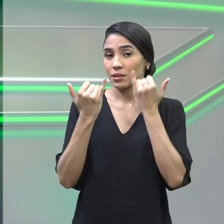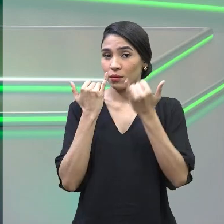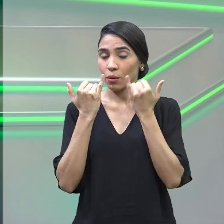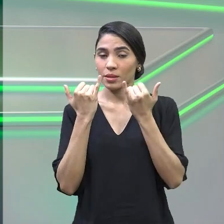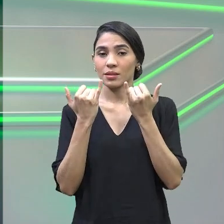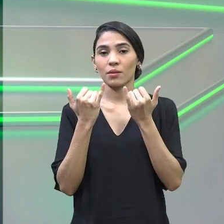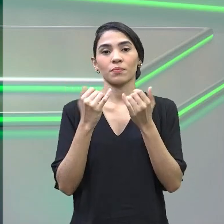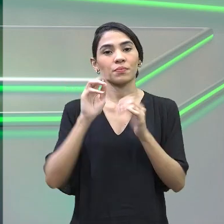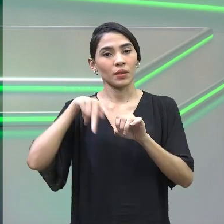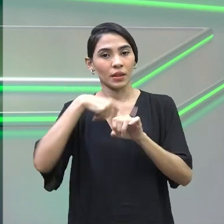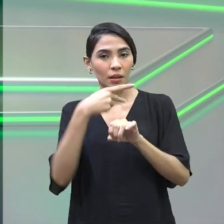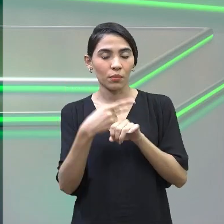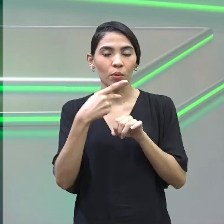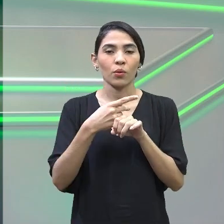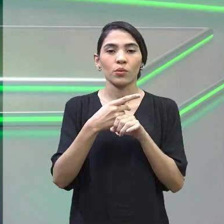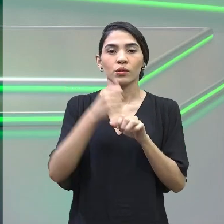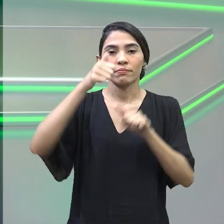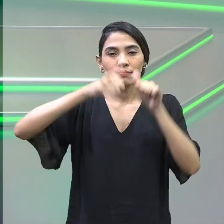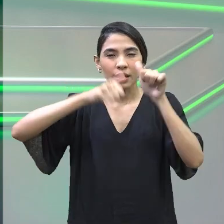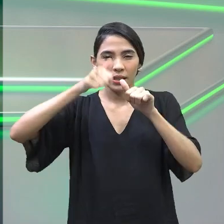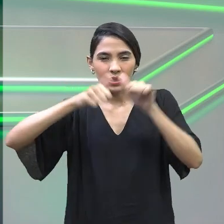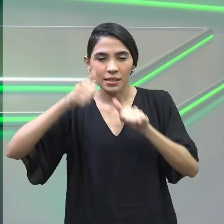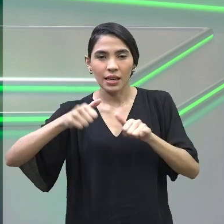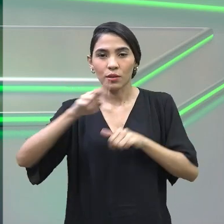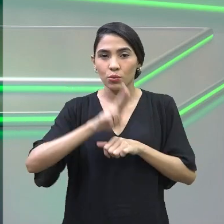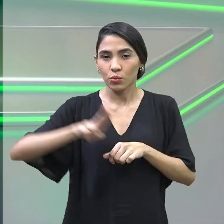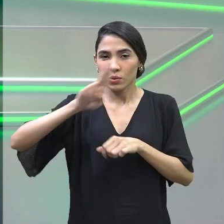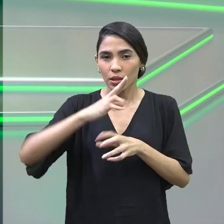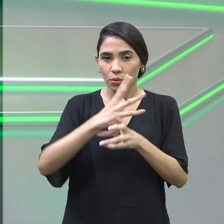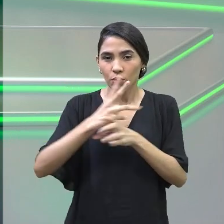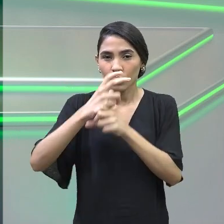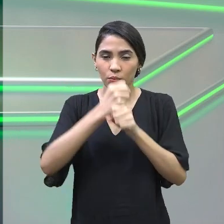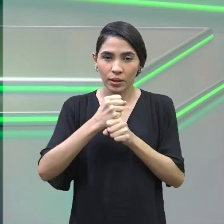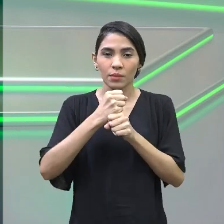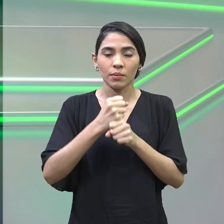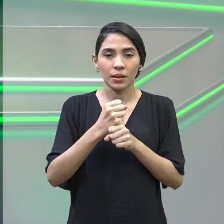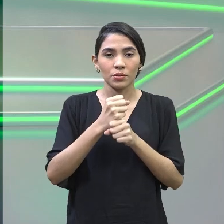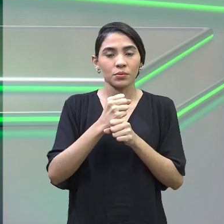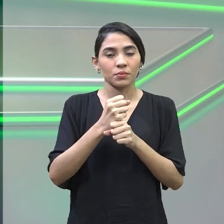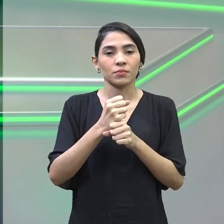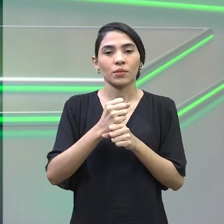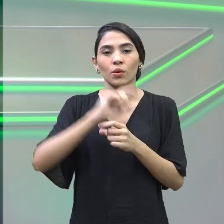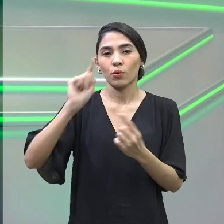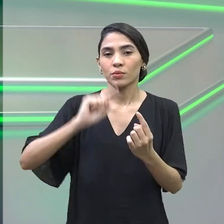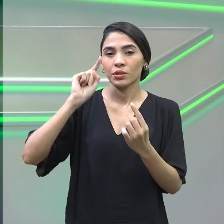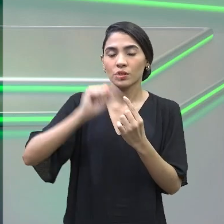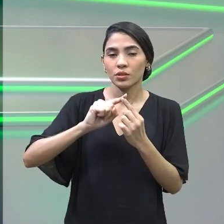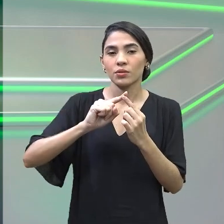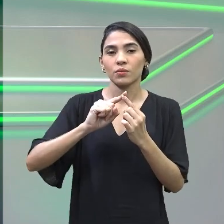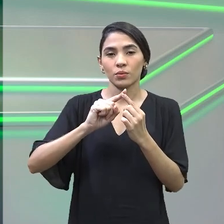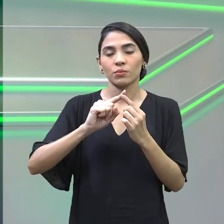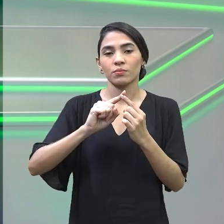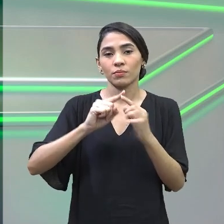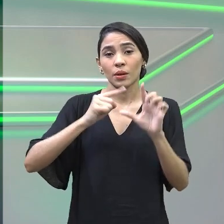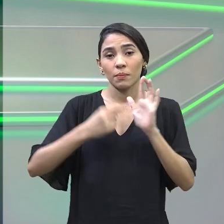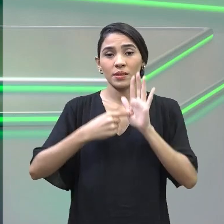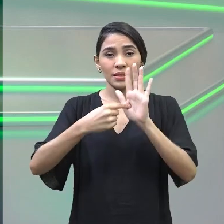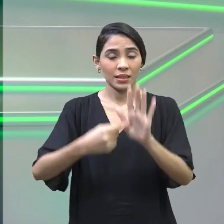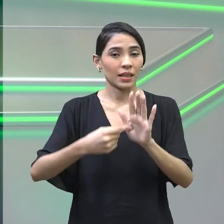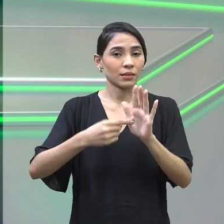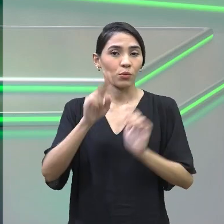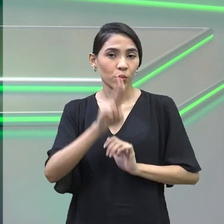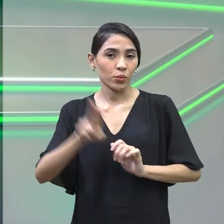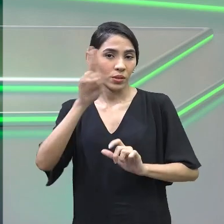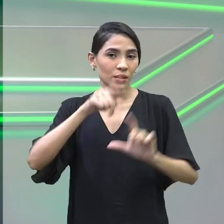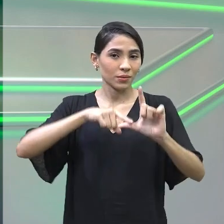ele é processado a tal ponto, com cálculos matemáticos, justamente para ser apresentável, como vocês bem veem